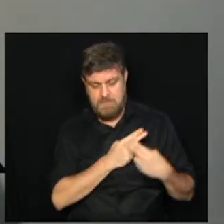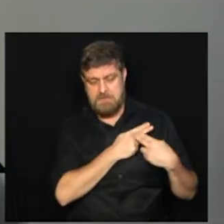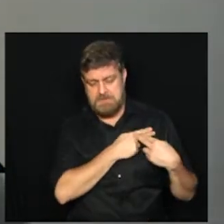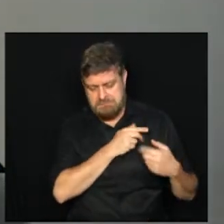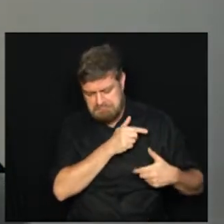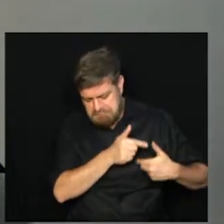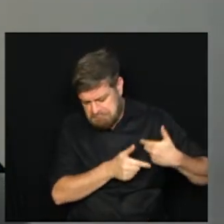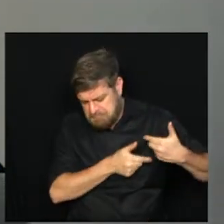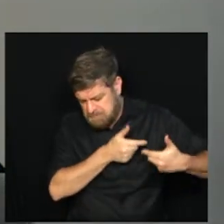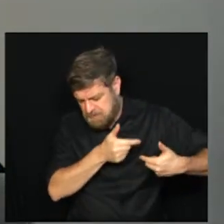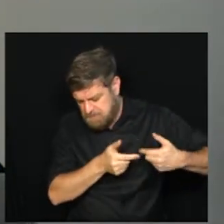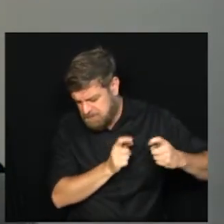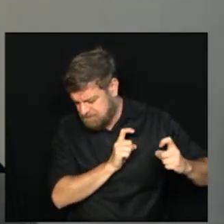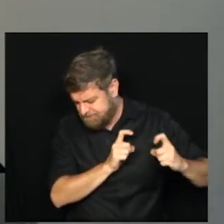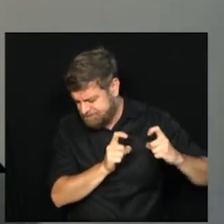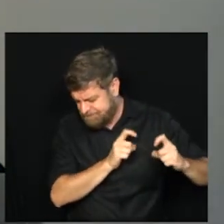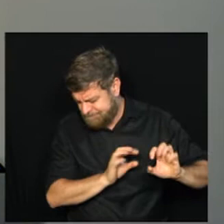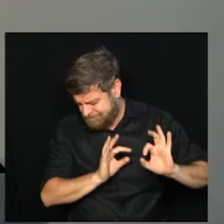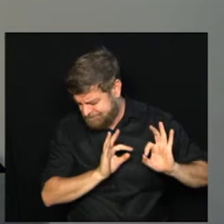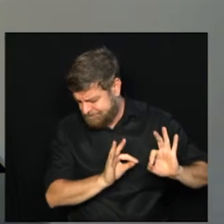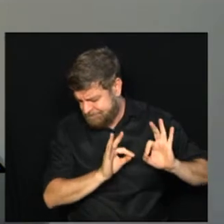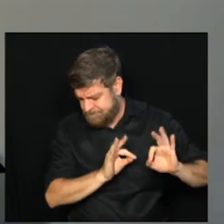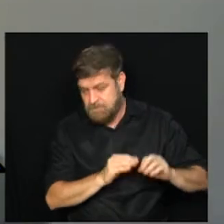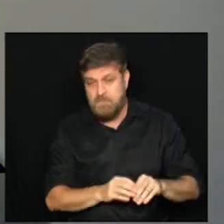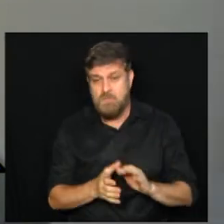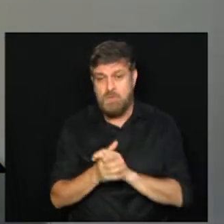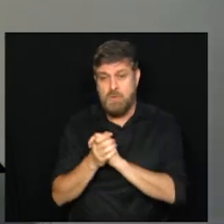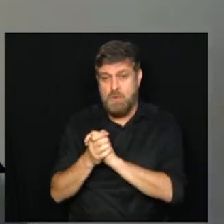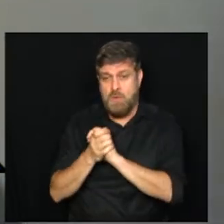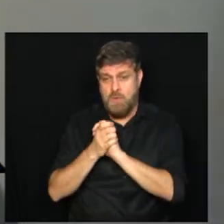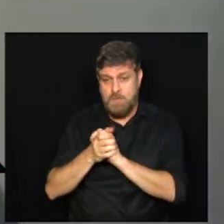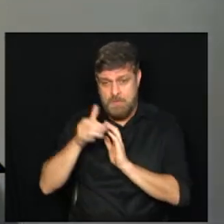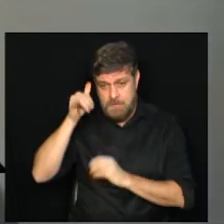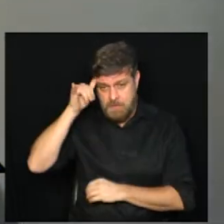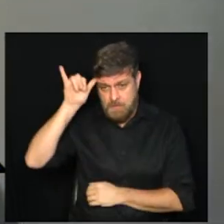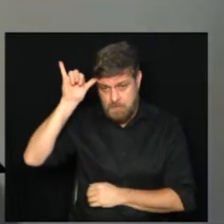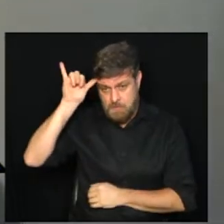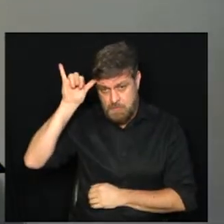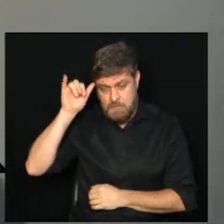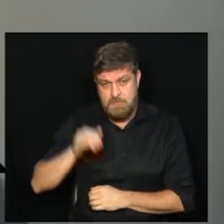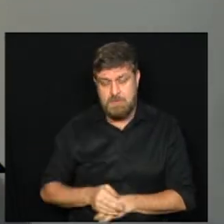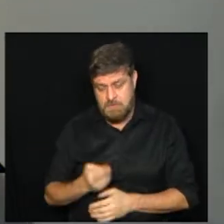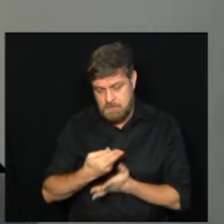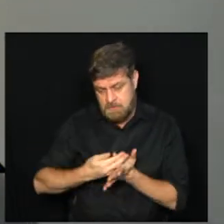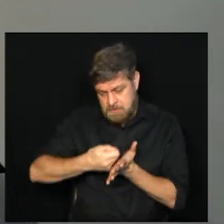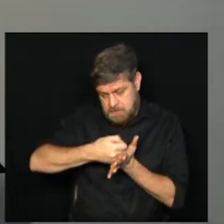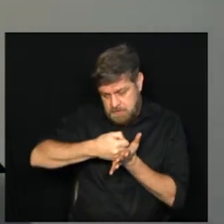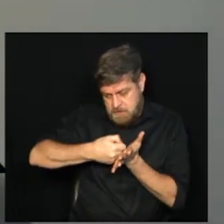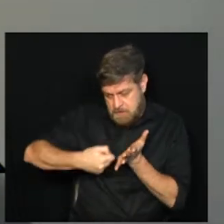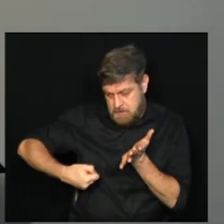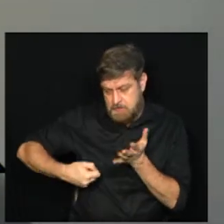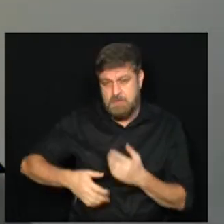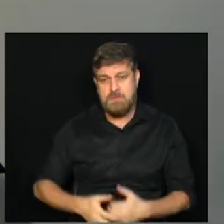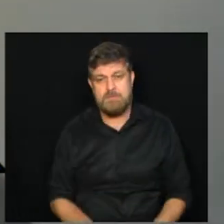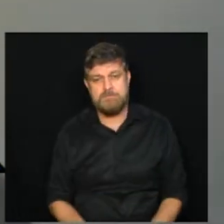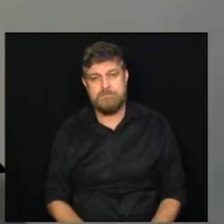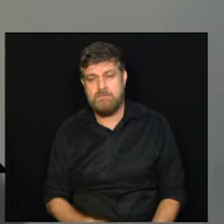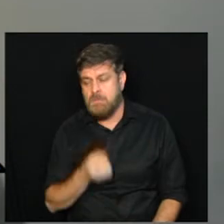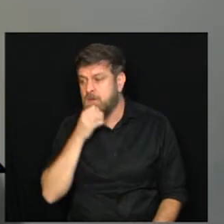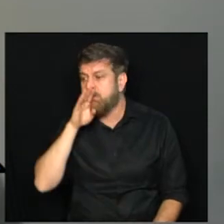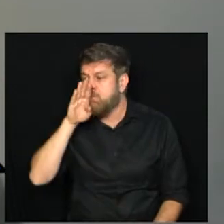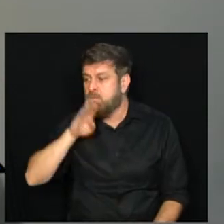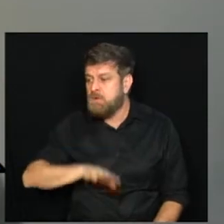por essas reuniões. Boa tarde, vereador Paulo Búfalo, nosso relator nessa comissão. Boa tarde,